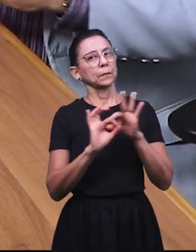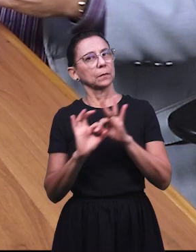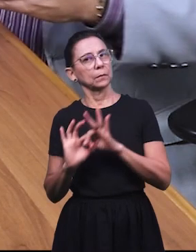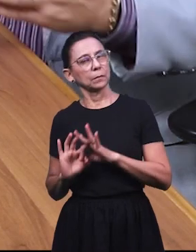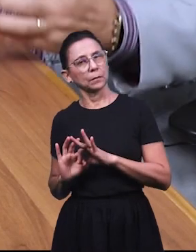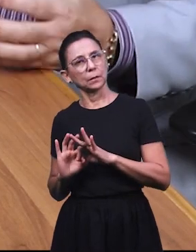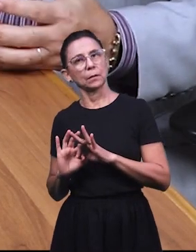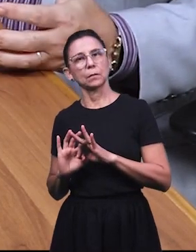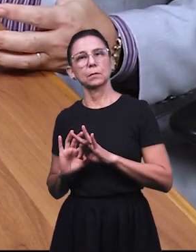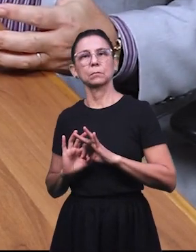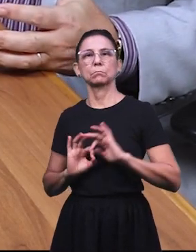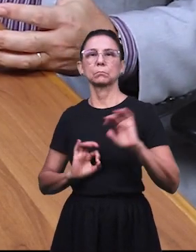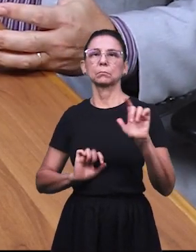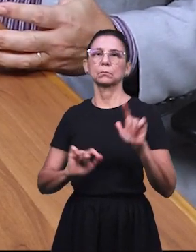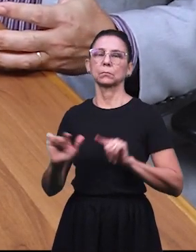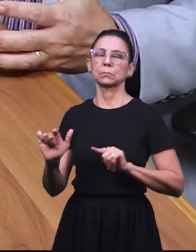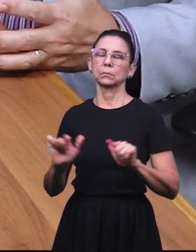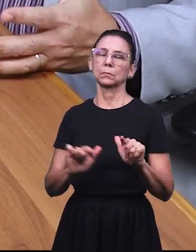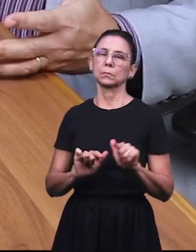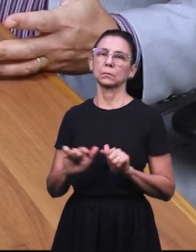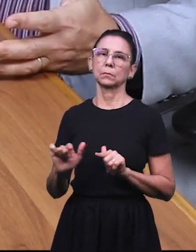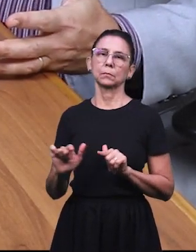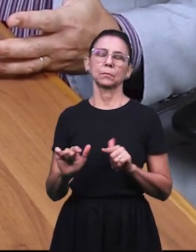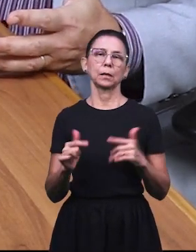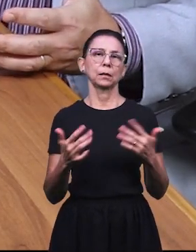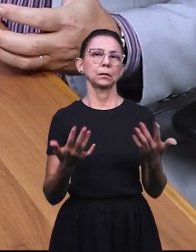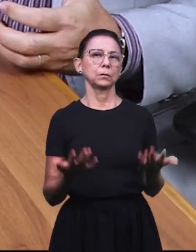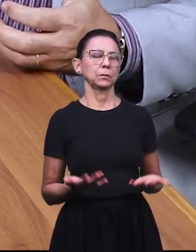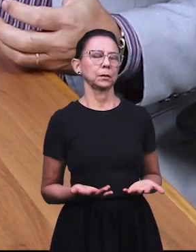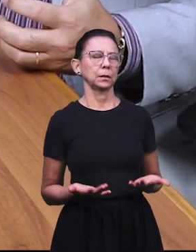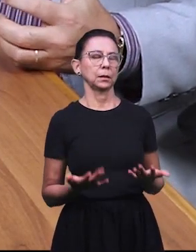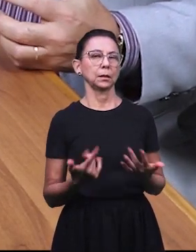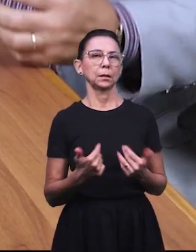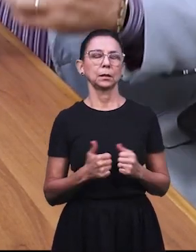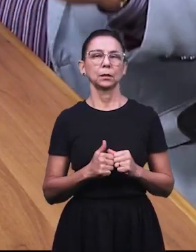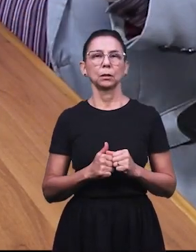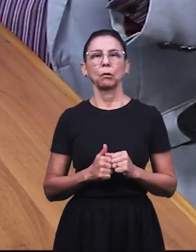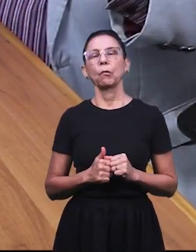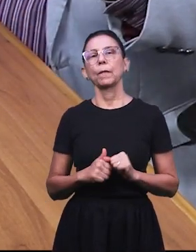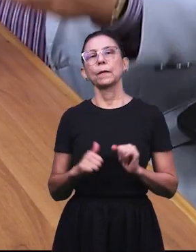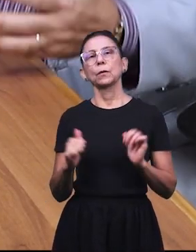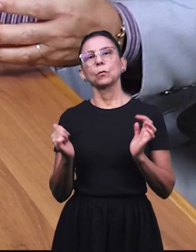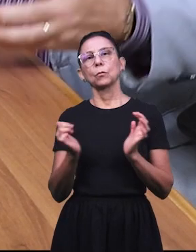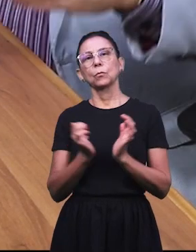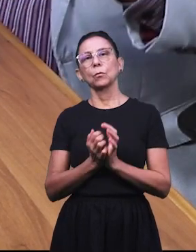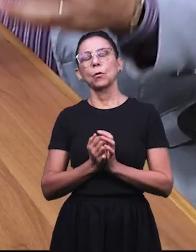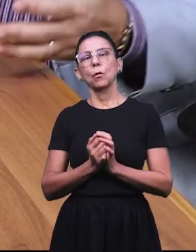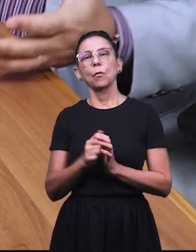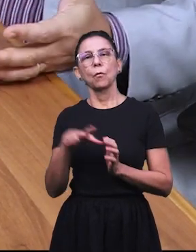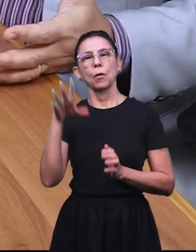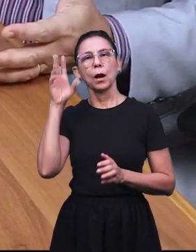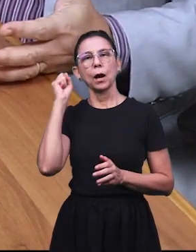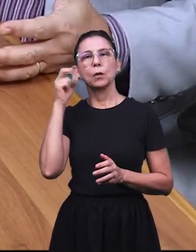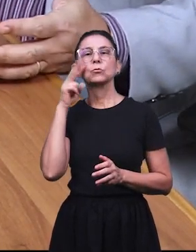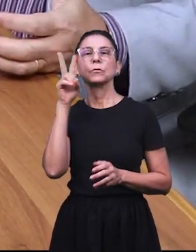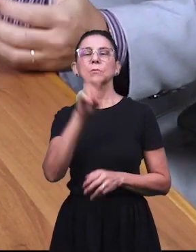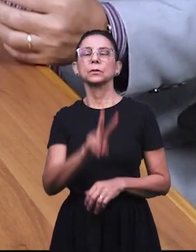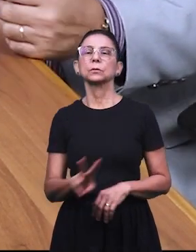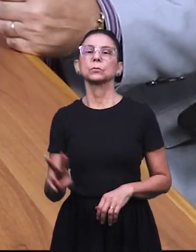nesse contexto de trabalho com produção